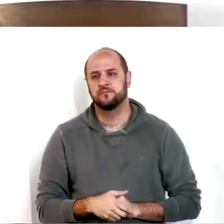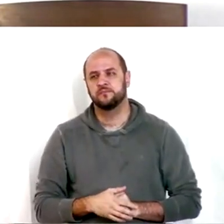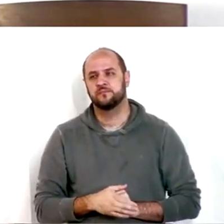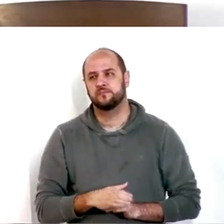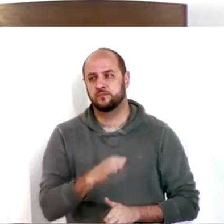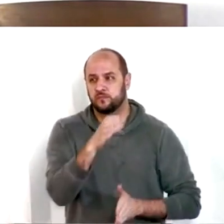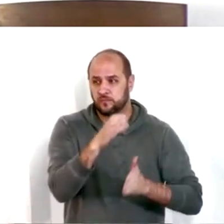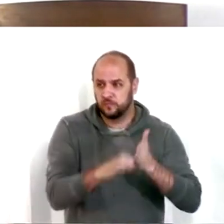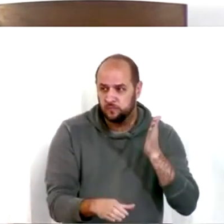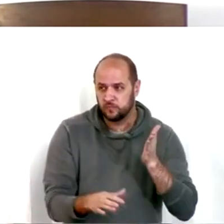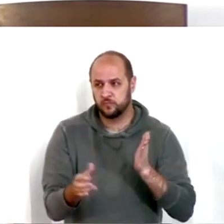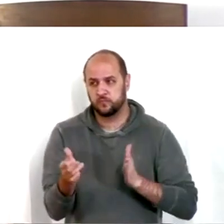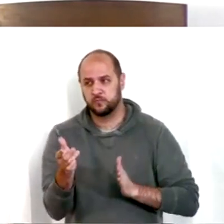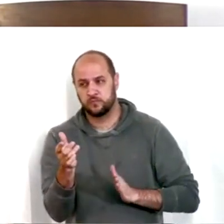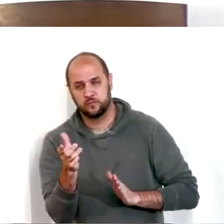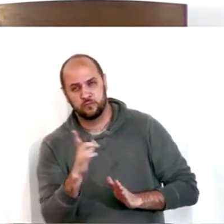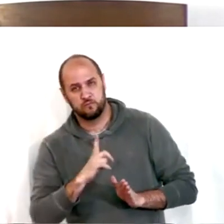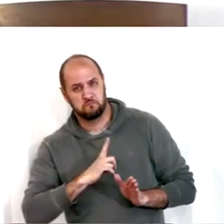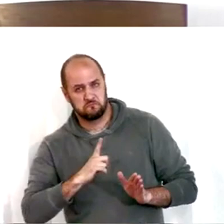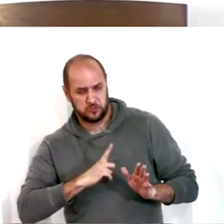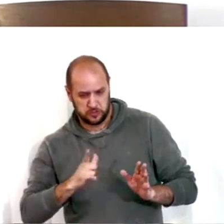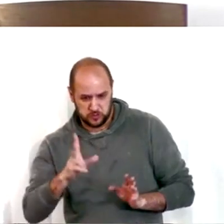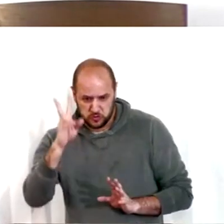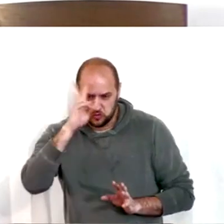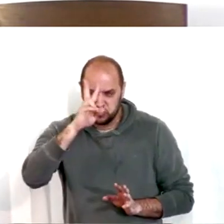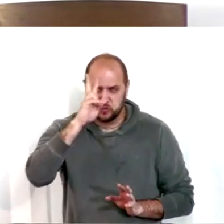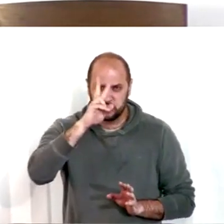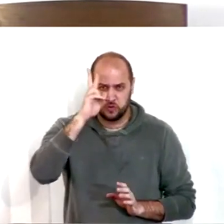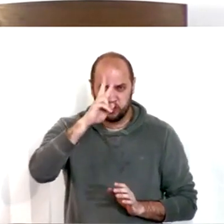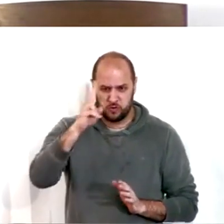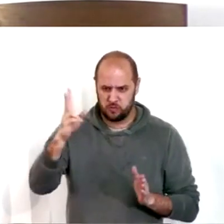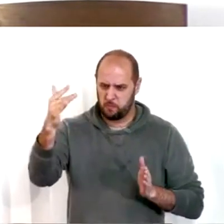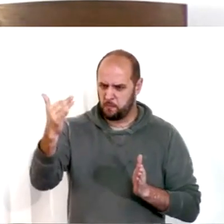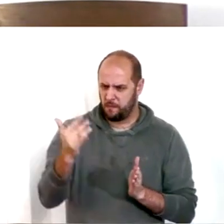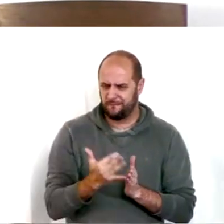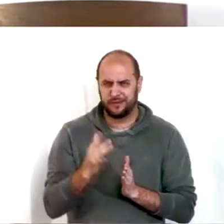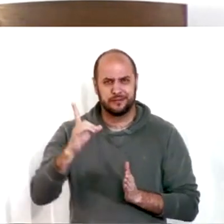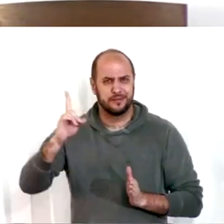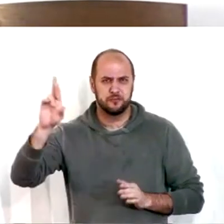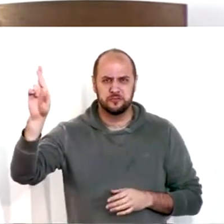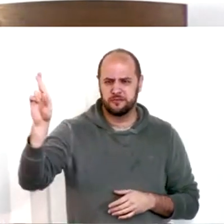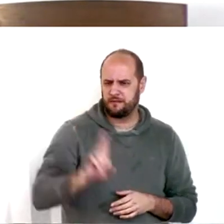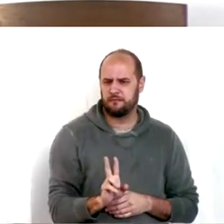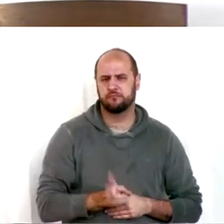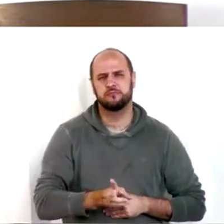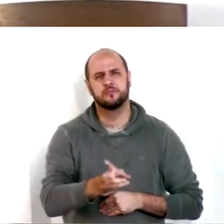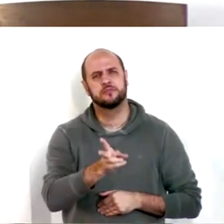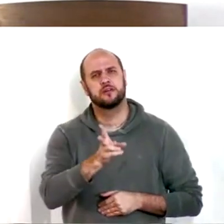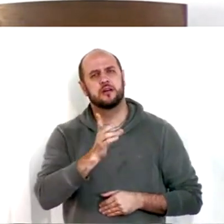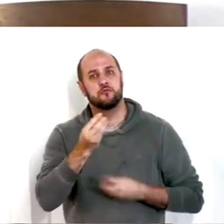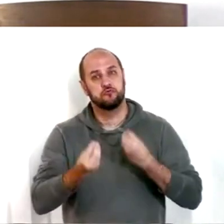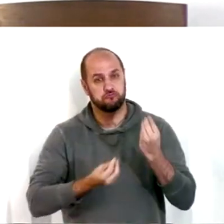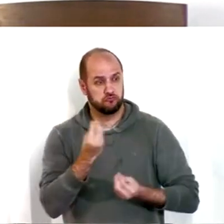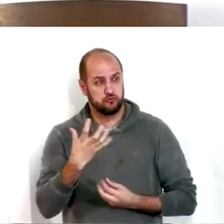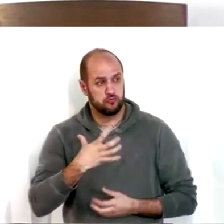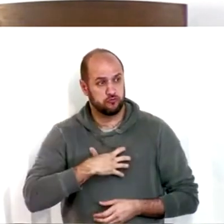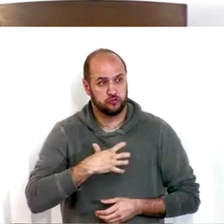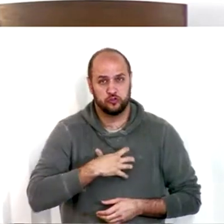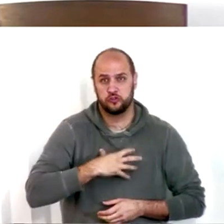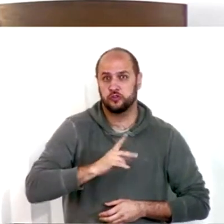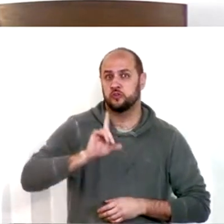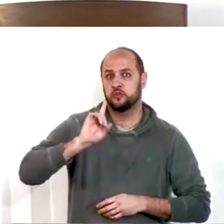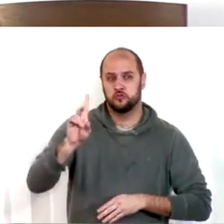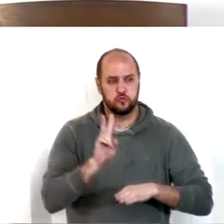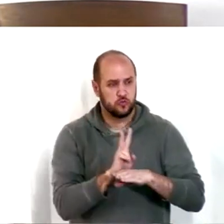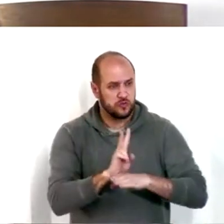então traça uma maravilhosa história a respeito da providência de Deus e do modo como Ele traz o seu